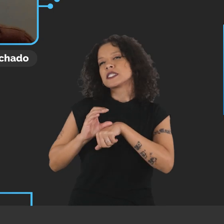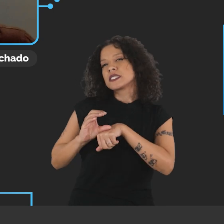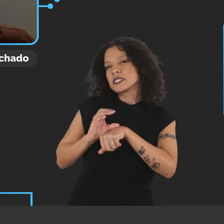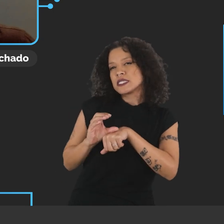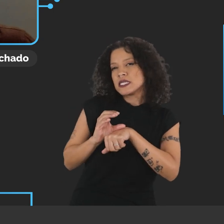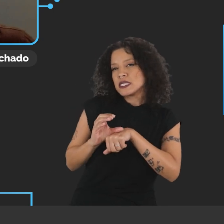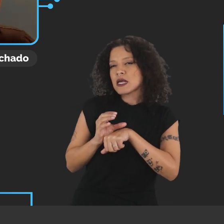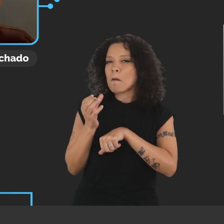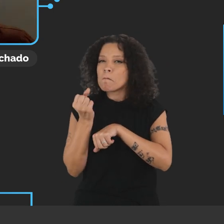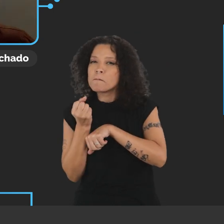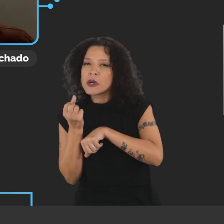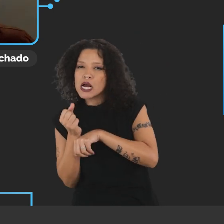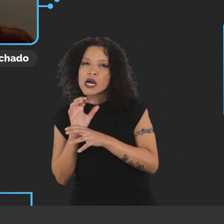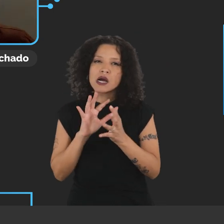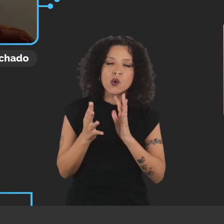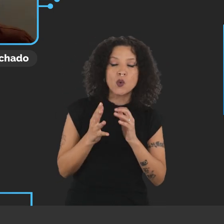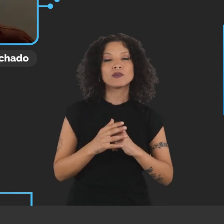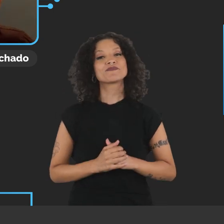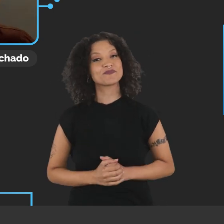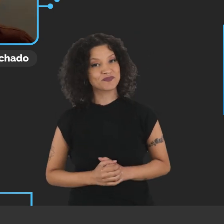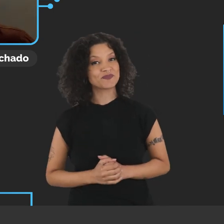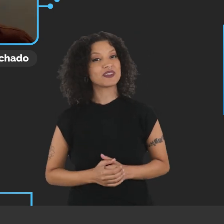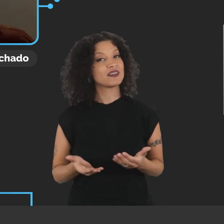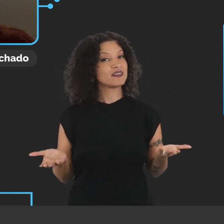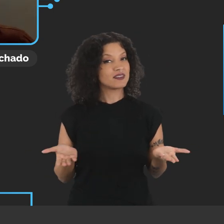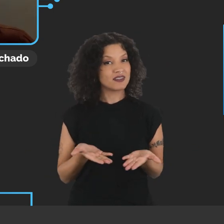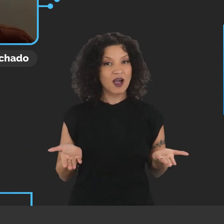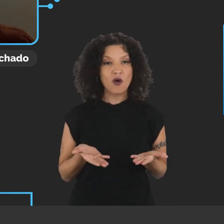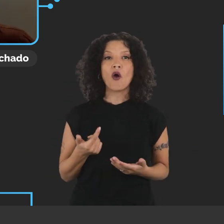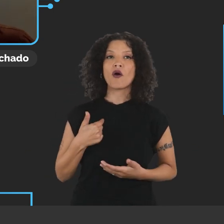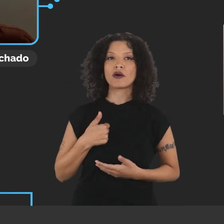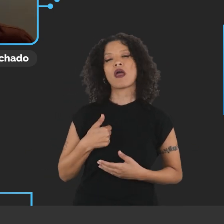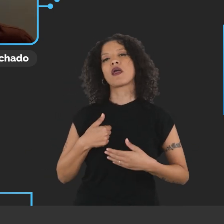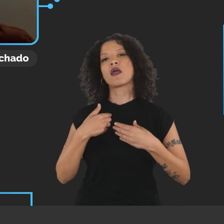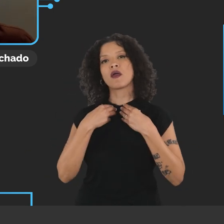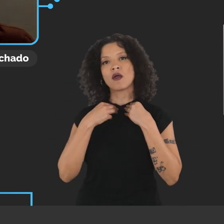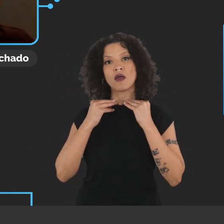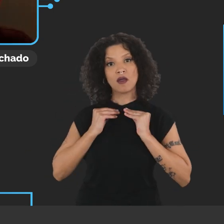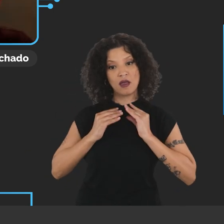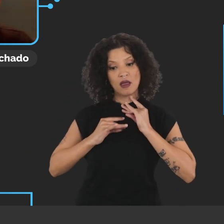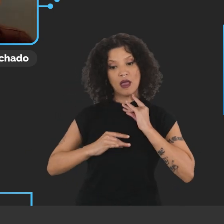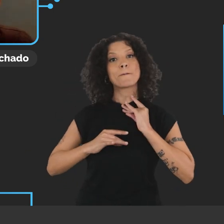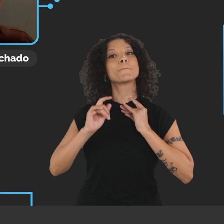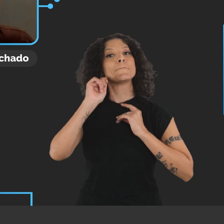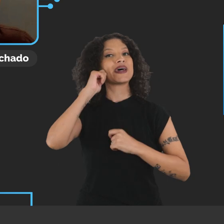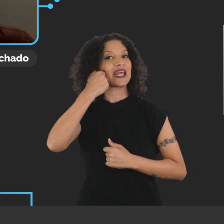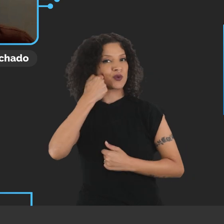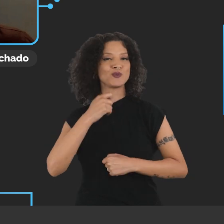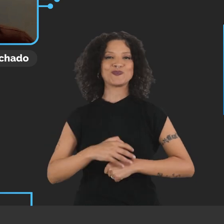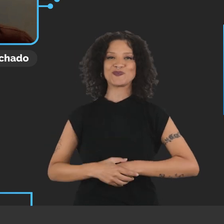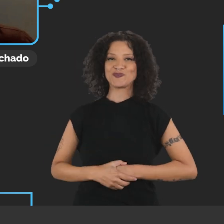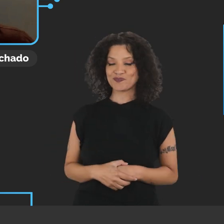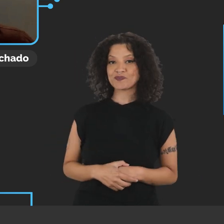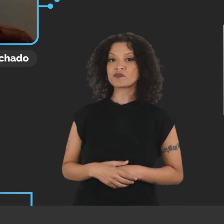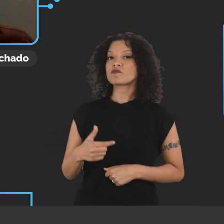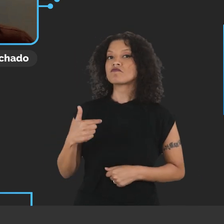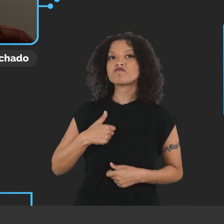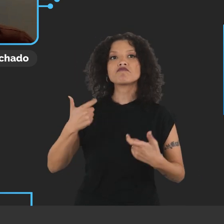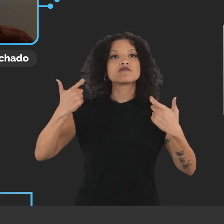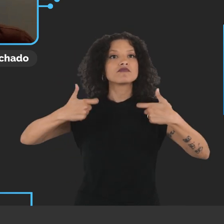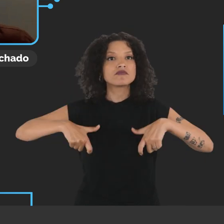curtinha, grisalha, acinzentada, cinza grisalhada, e estou, como de costume, usando uma camiseta